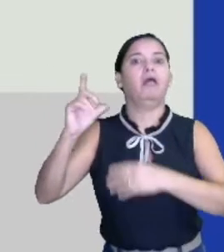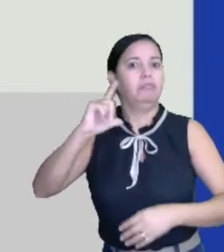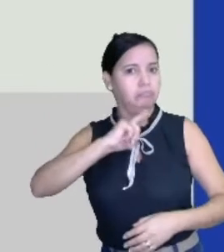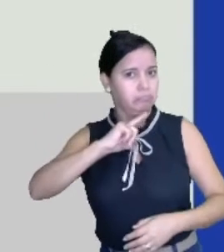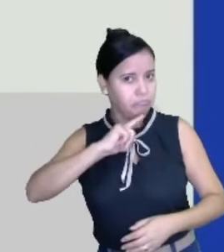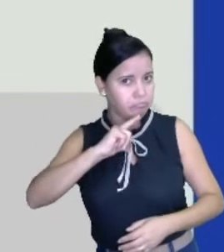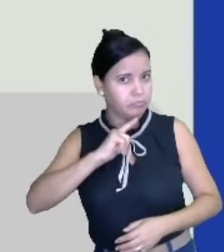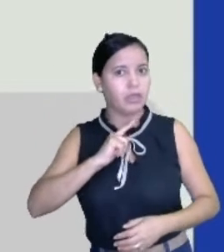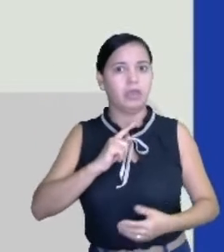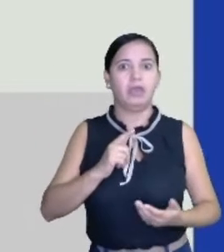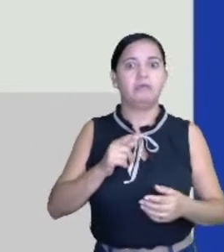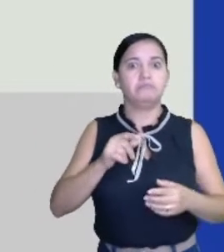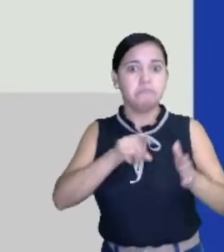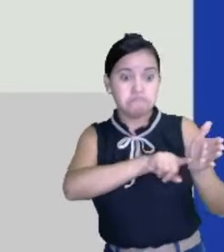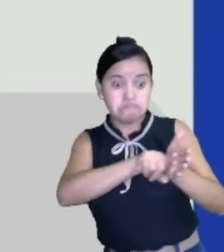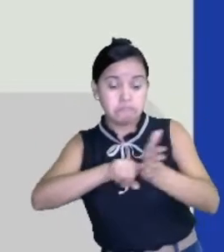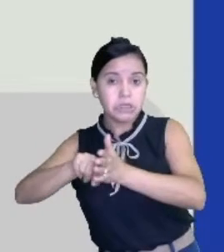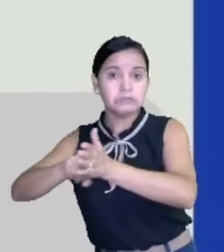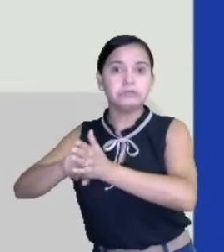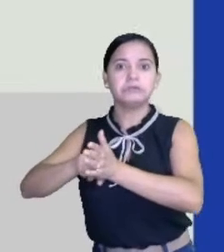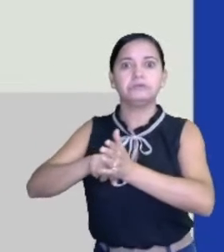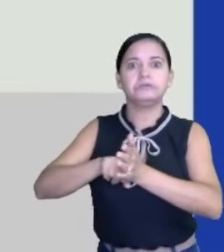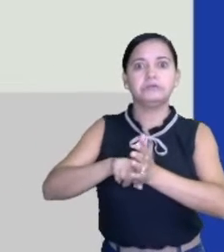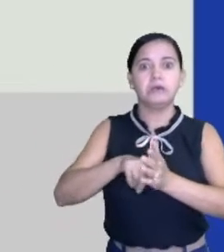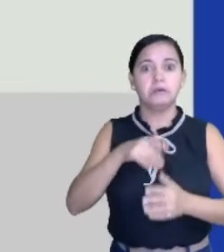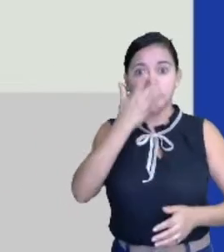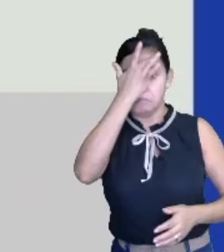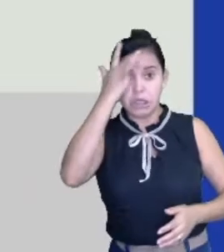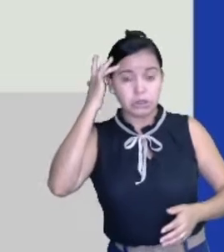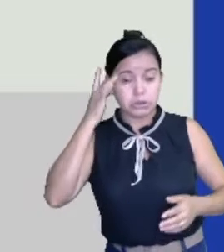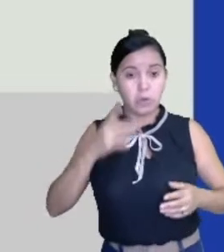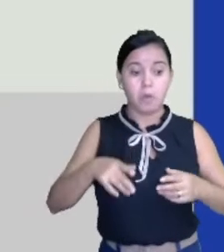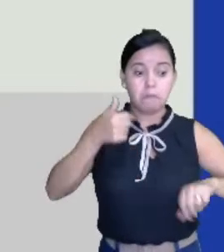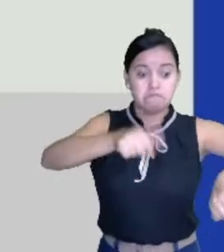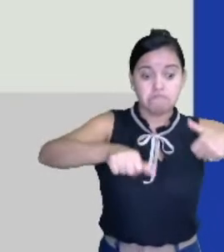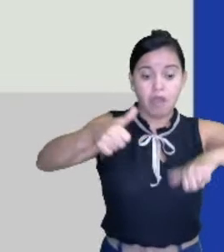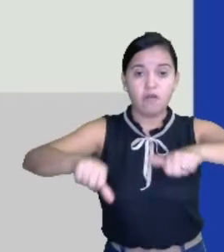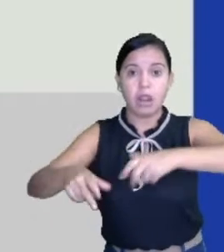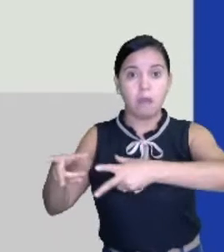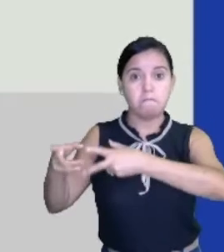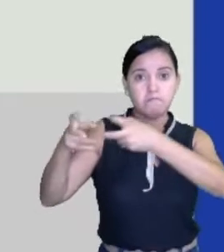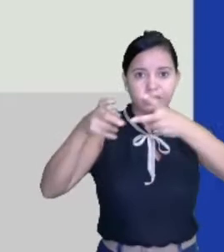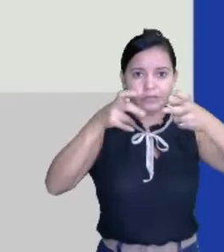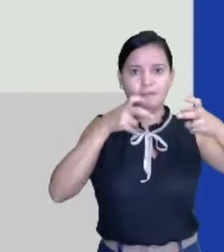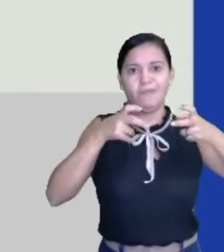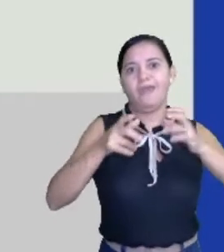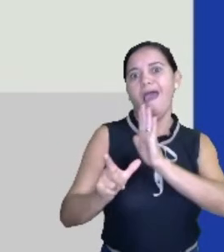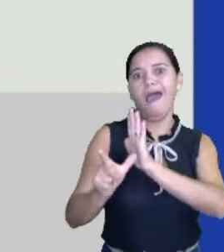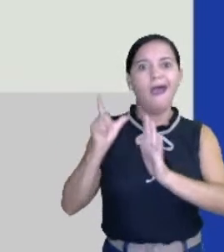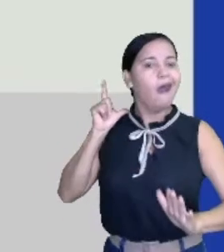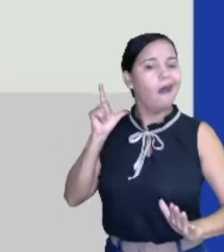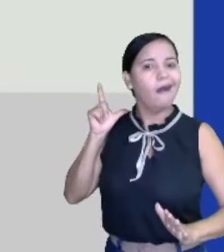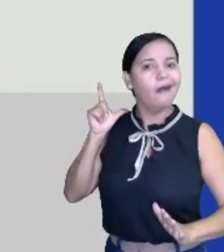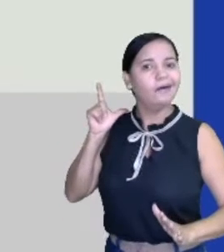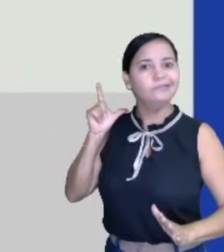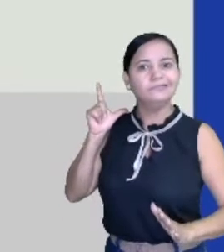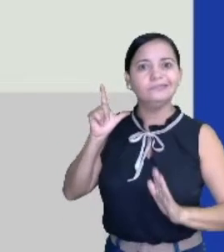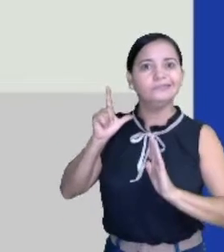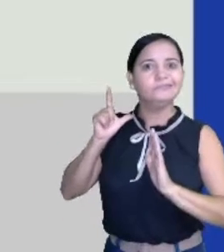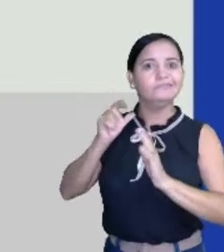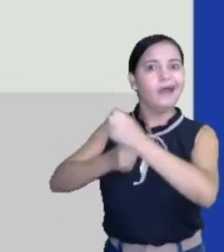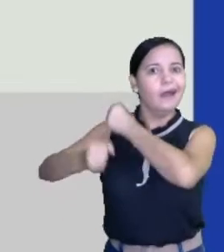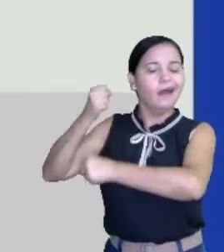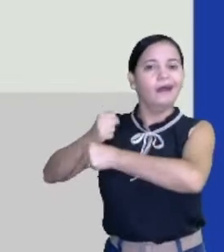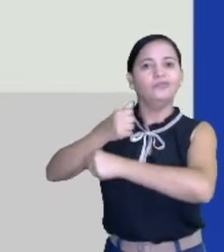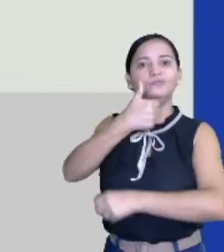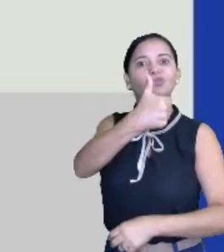claro, que a gente tem levantamentos mais recentes, mas esse aí é um levantamento que você percebe como era a realidade do nosso planeta em 1880